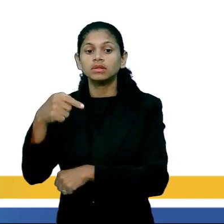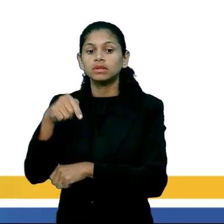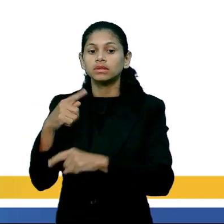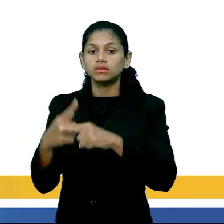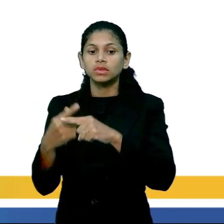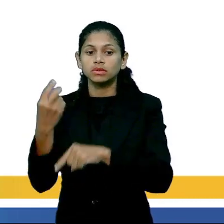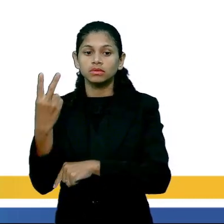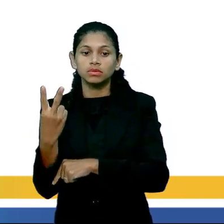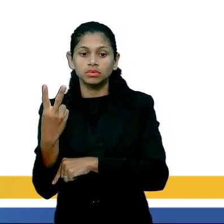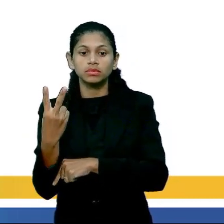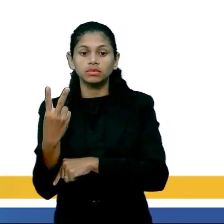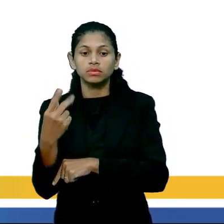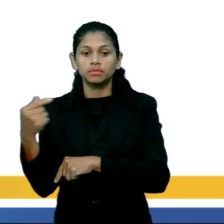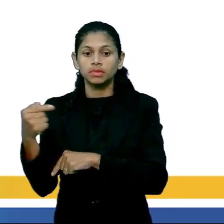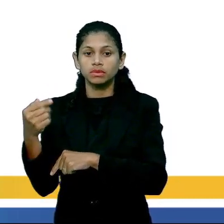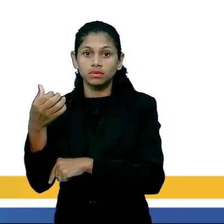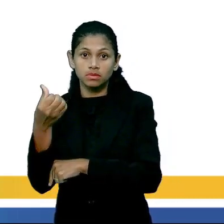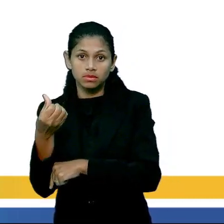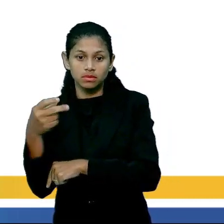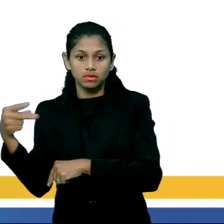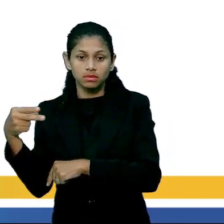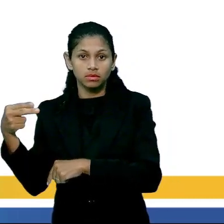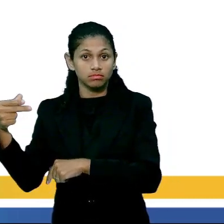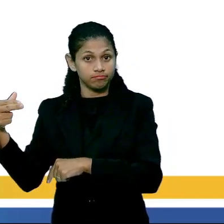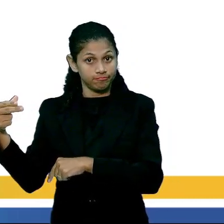2 9 - 6 3